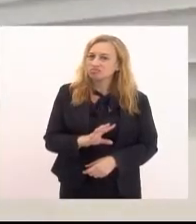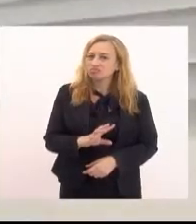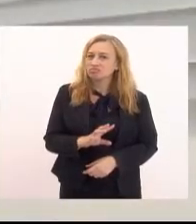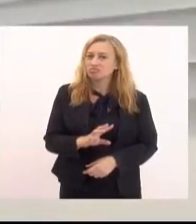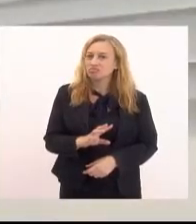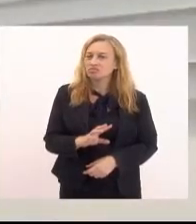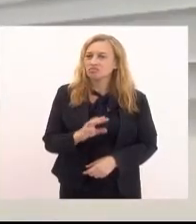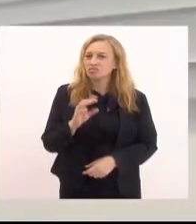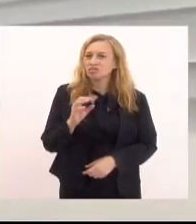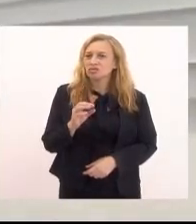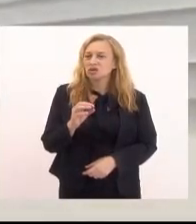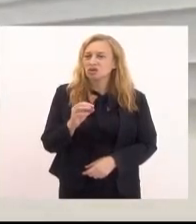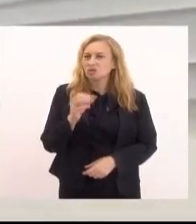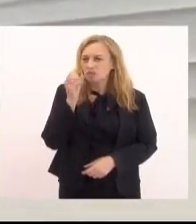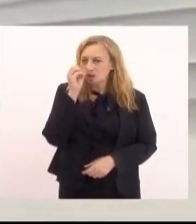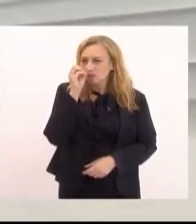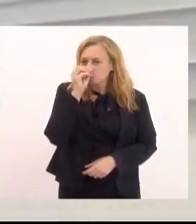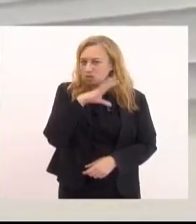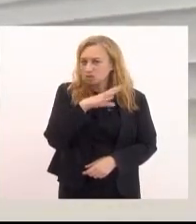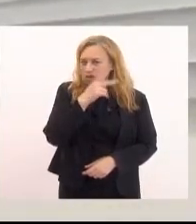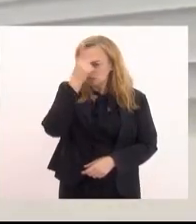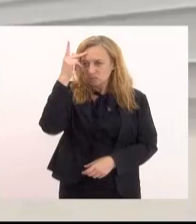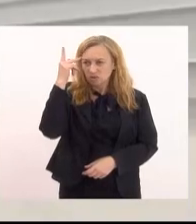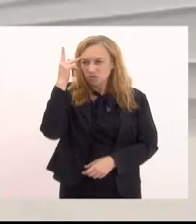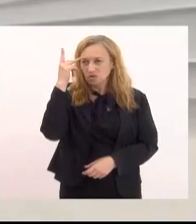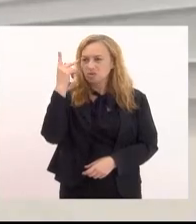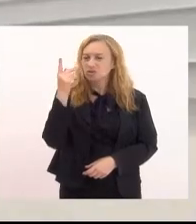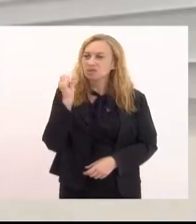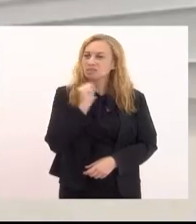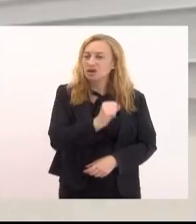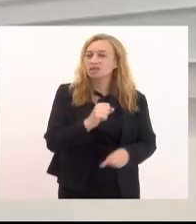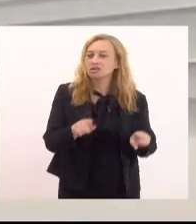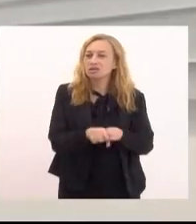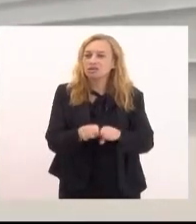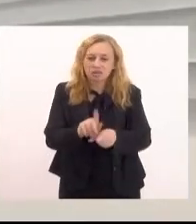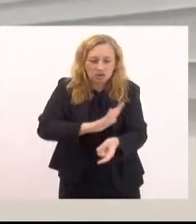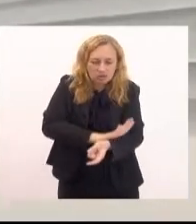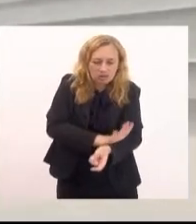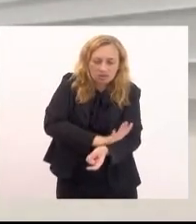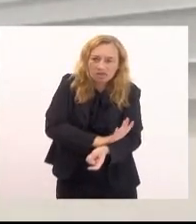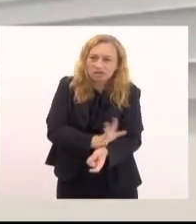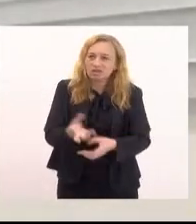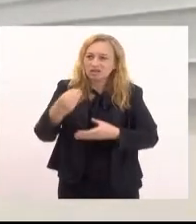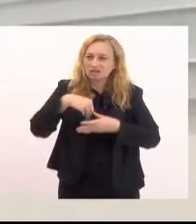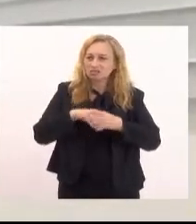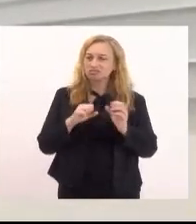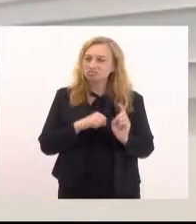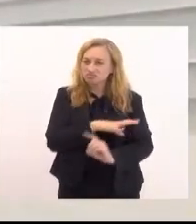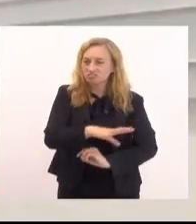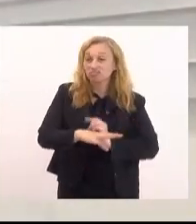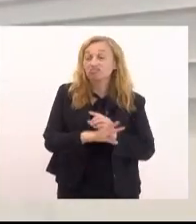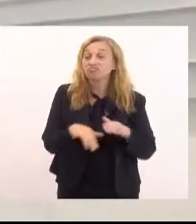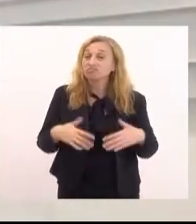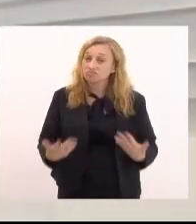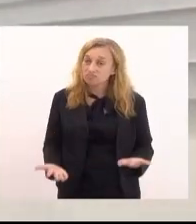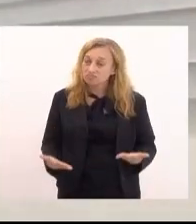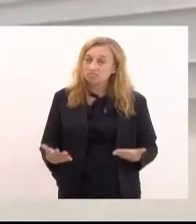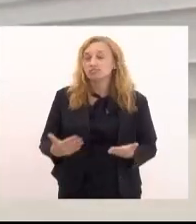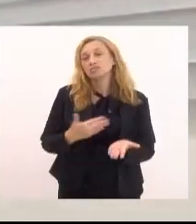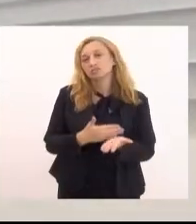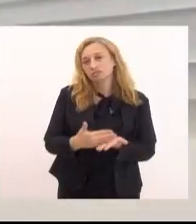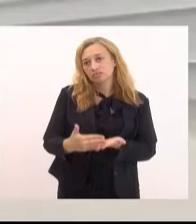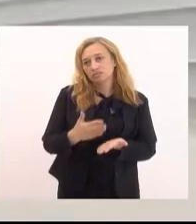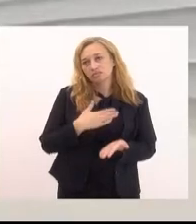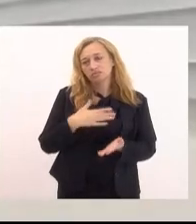assassinos, mas o quanto que o racismo está estruturalmente organizado na nossa sociedade. Então, venho desde o início do